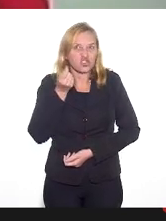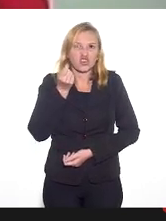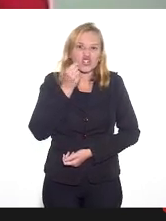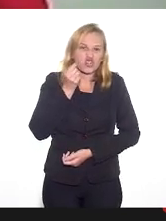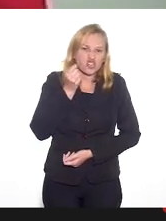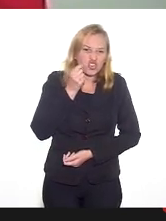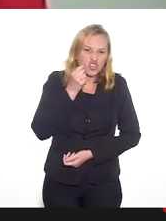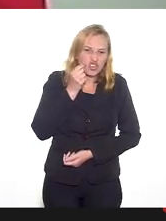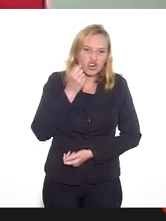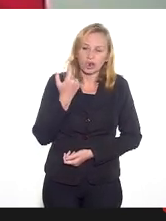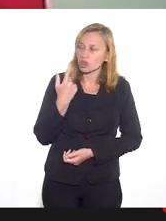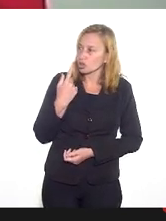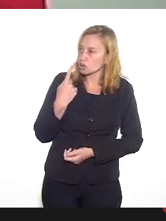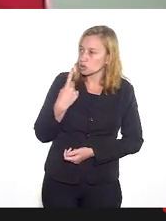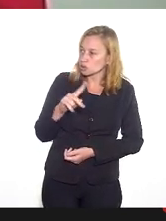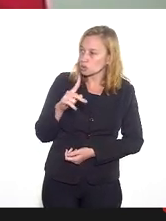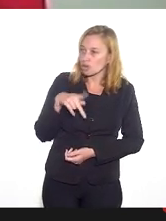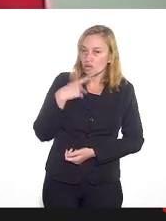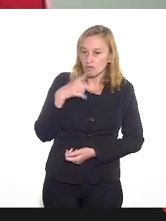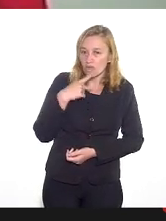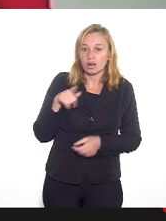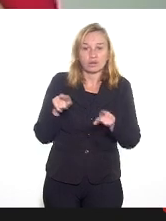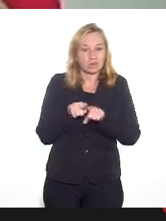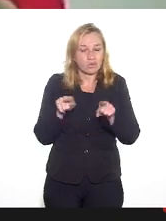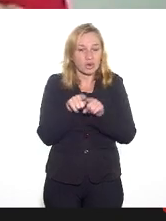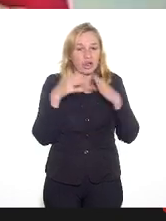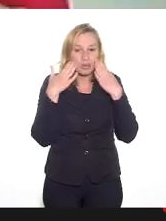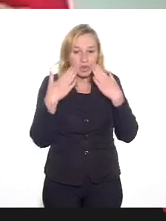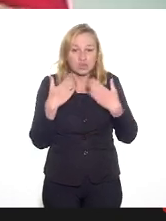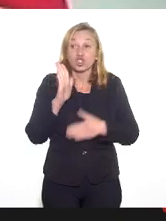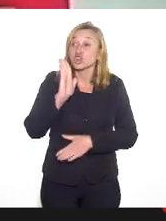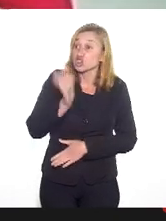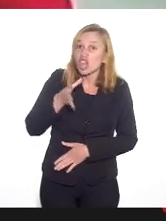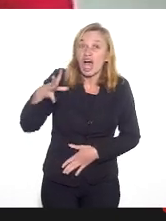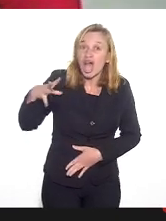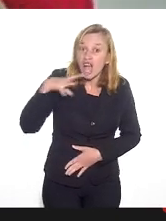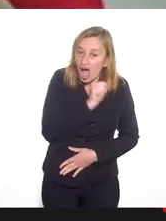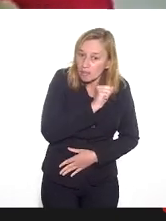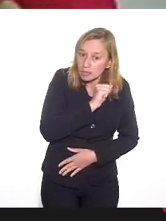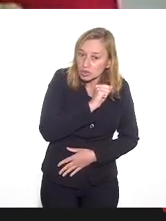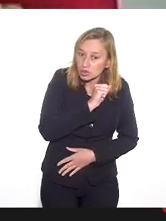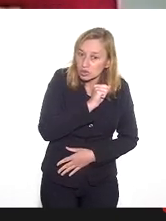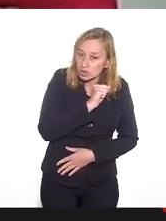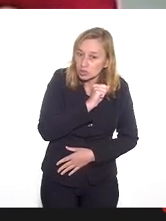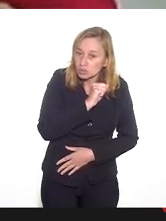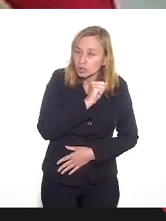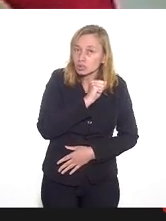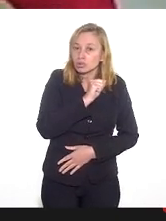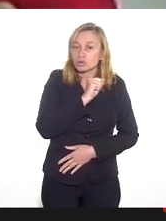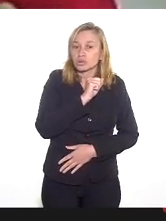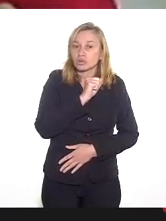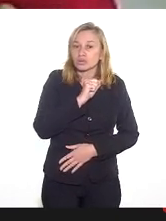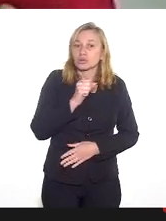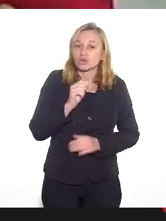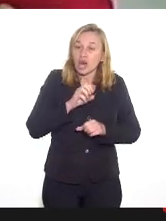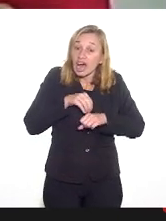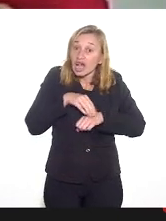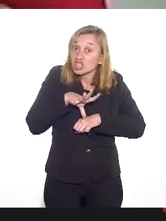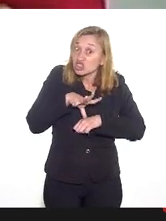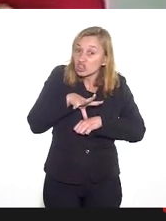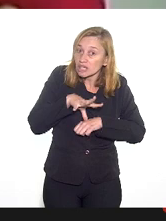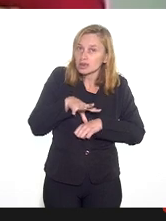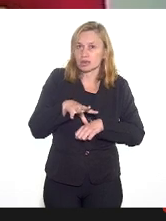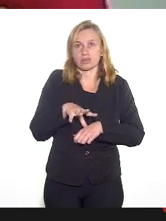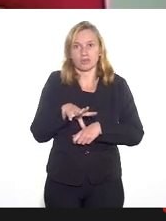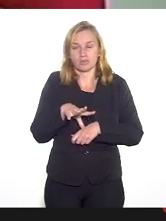Ratinho, na sua ponderação, que apresentou já rapidamente, né, fez, né, a indicação de